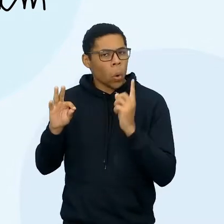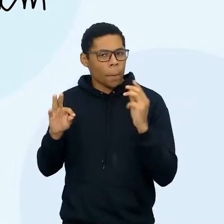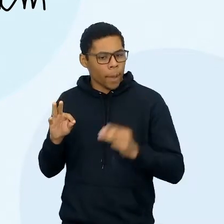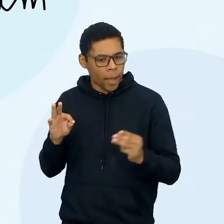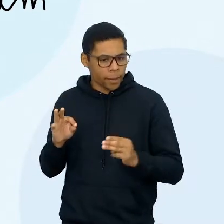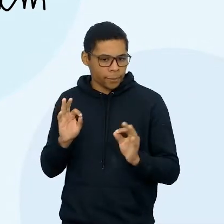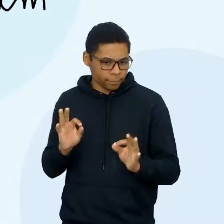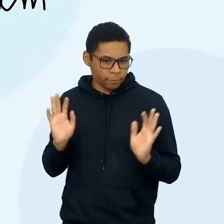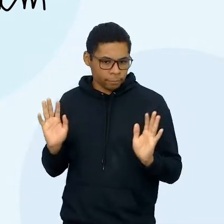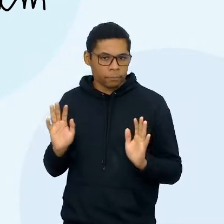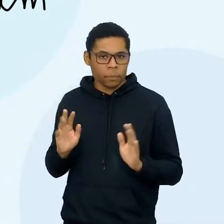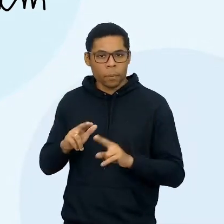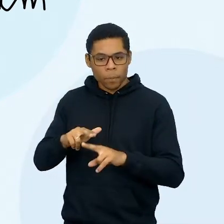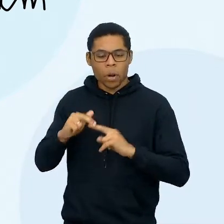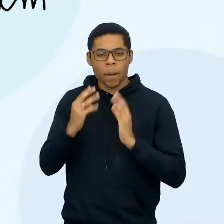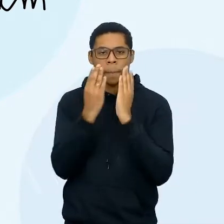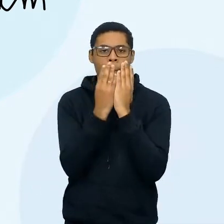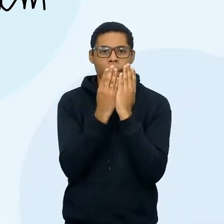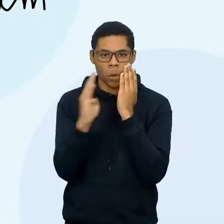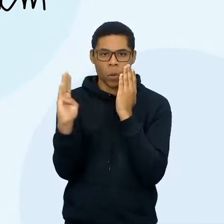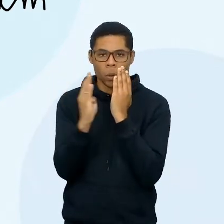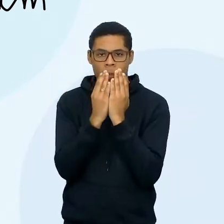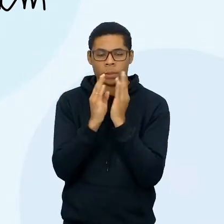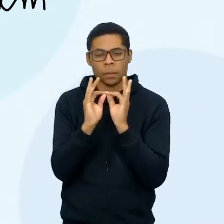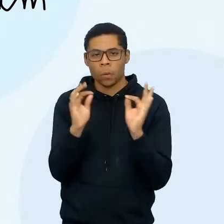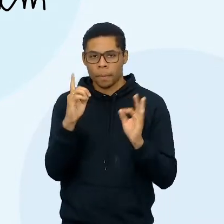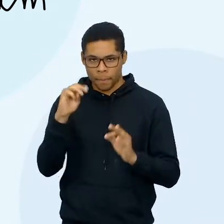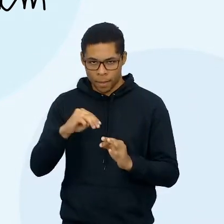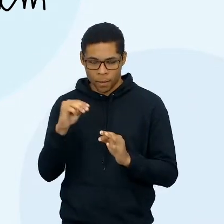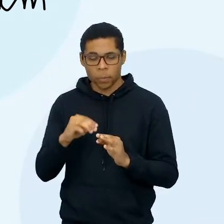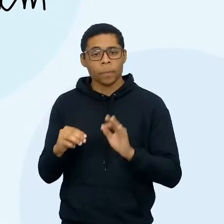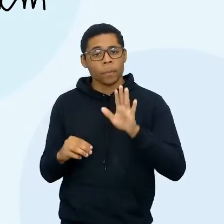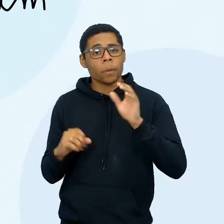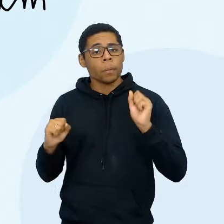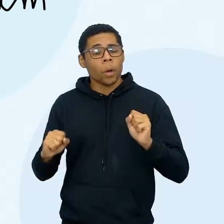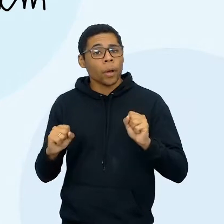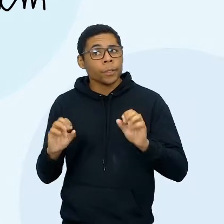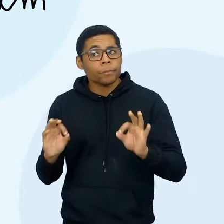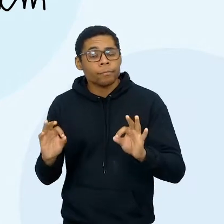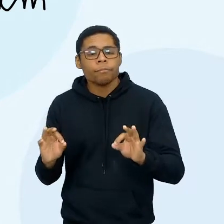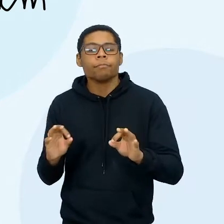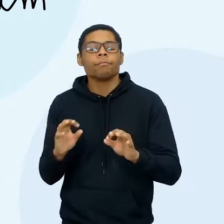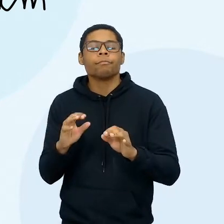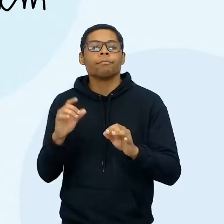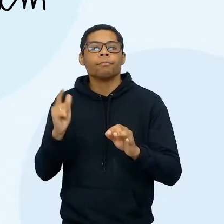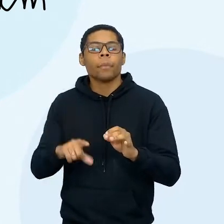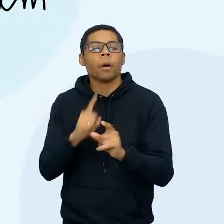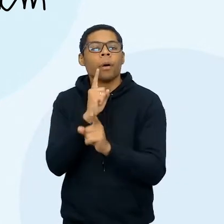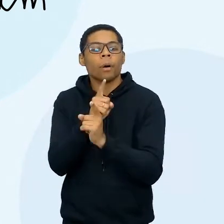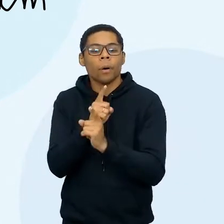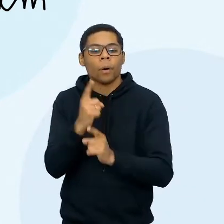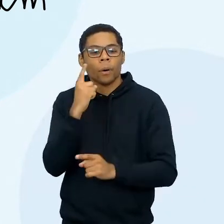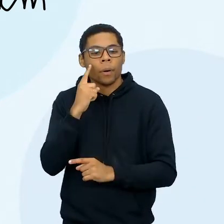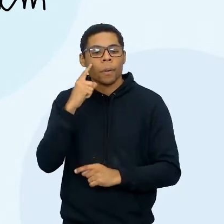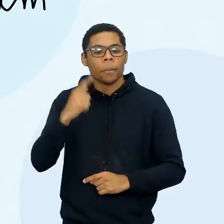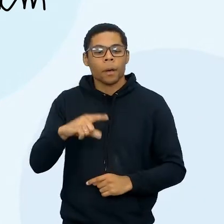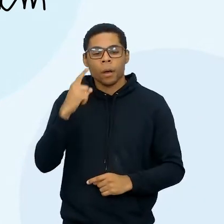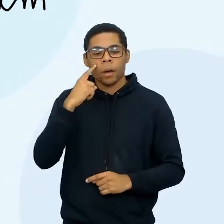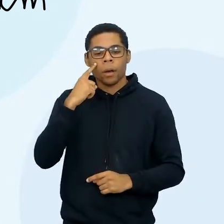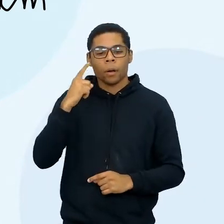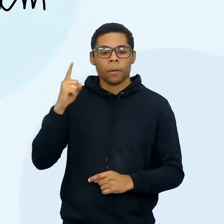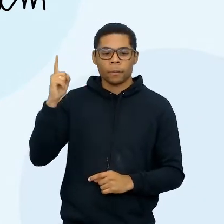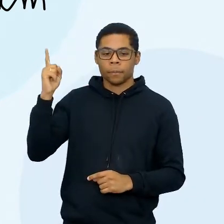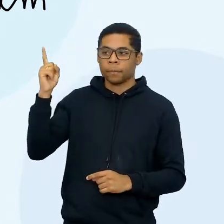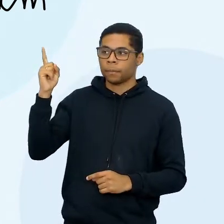metro, que é a abertura de porta mais o batente. E aí você pode conferir que também essa partezinha aqui que eu estou